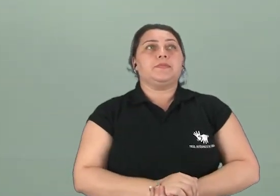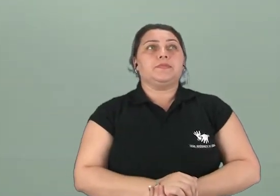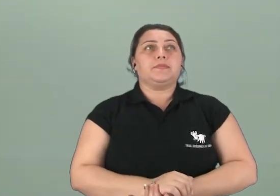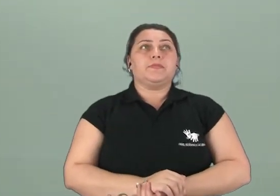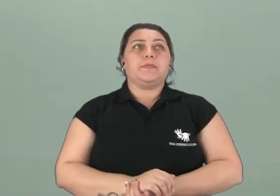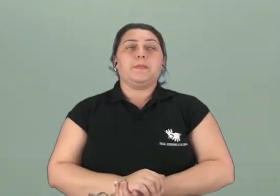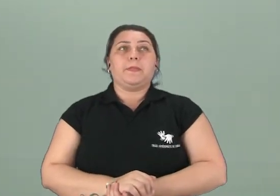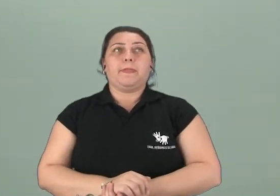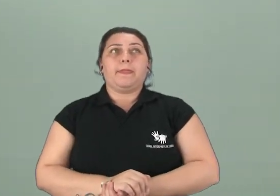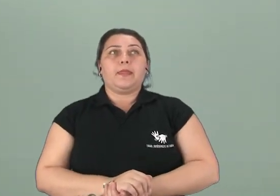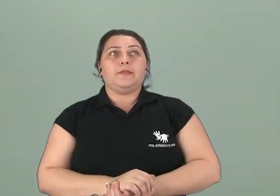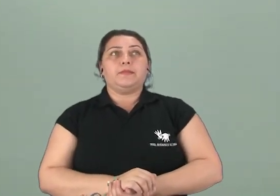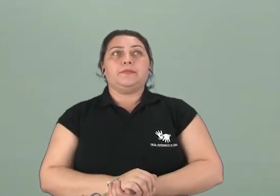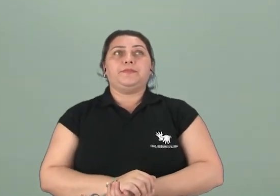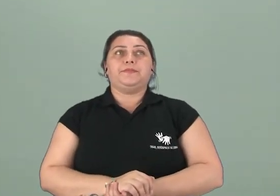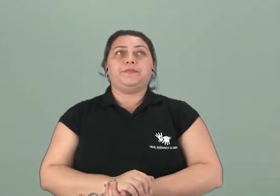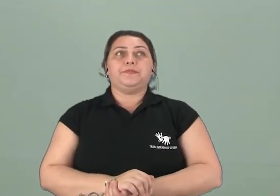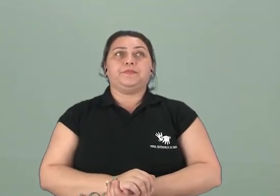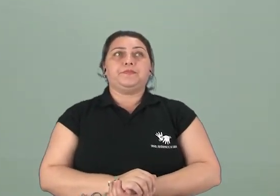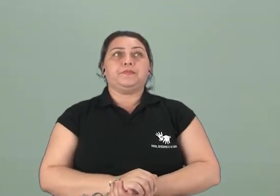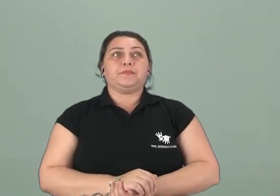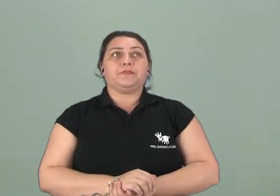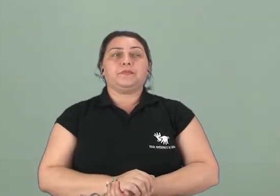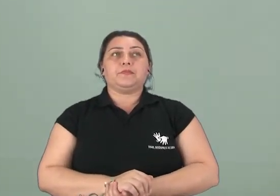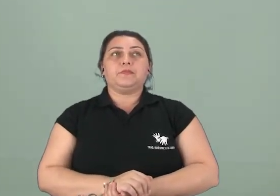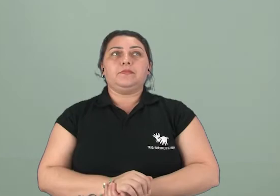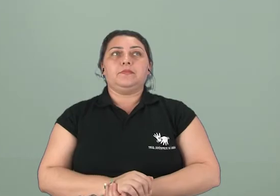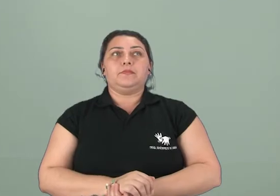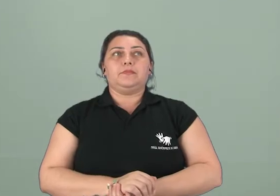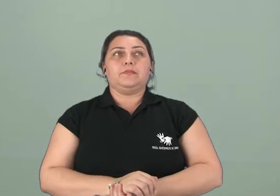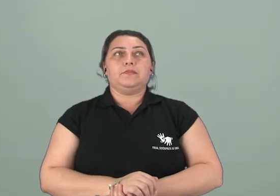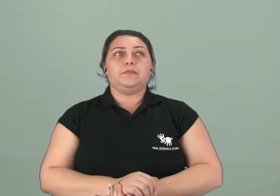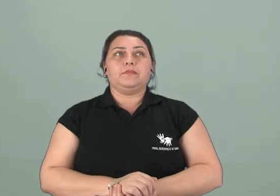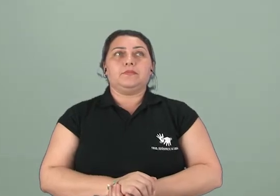isso ficou evidente aí,